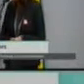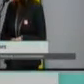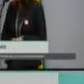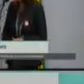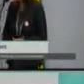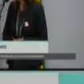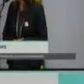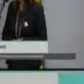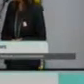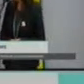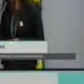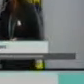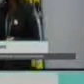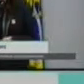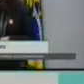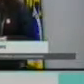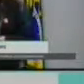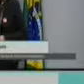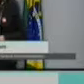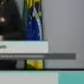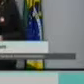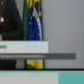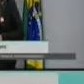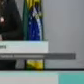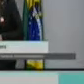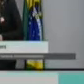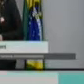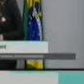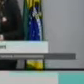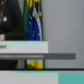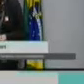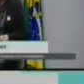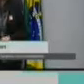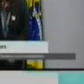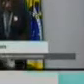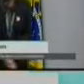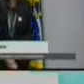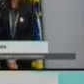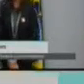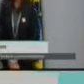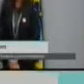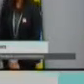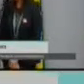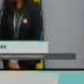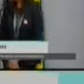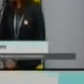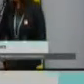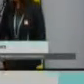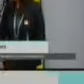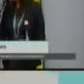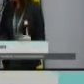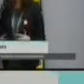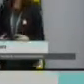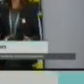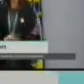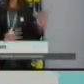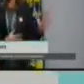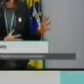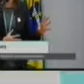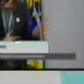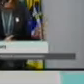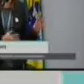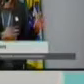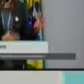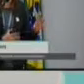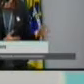e apoiam desde a prevenção, diagnóstico e tratamento do câncer no nosso país. Mas eu não posso, como presidente da